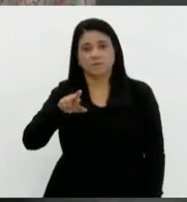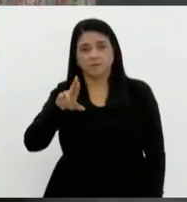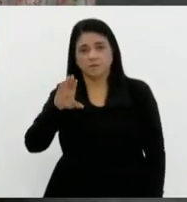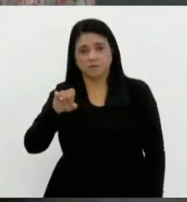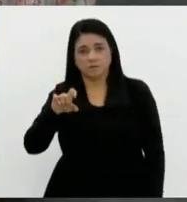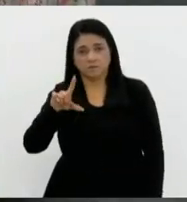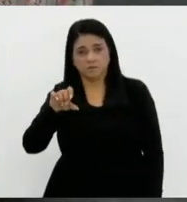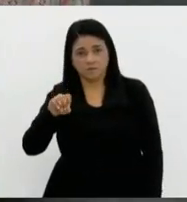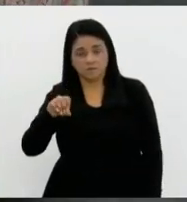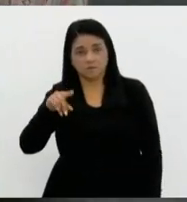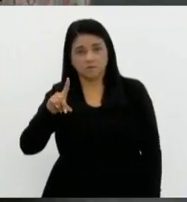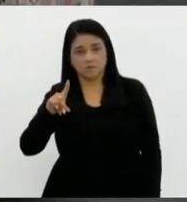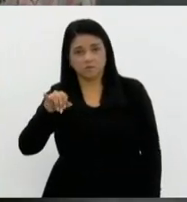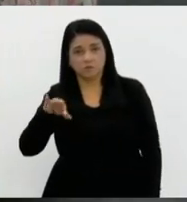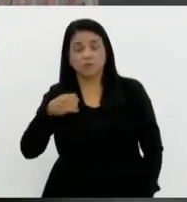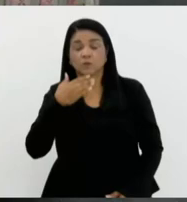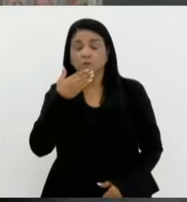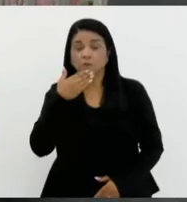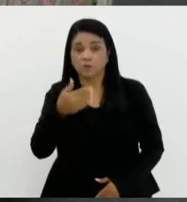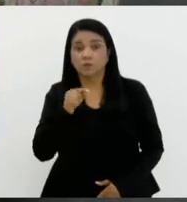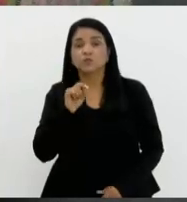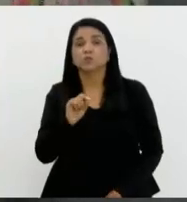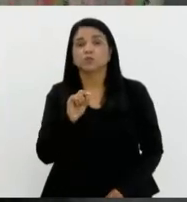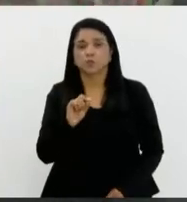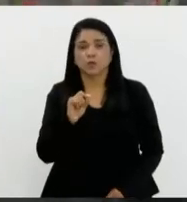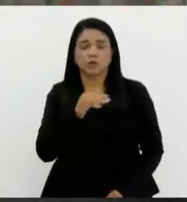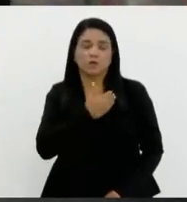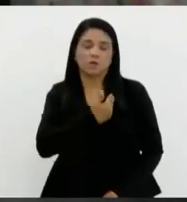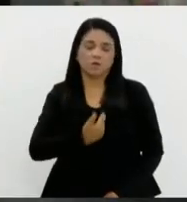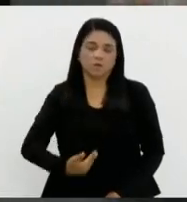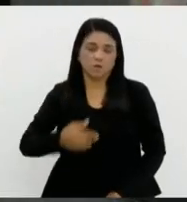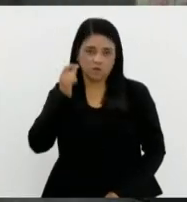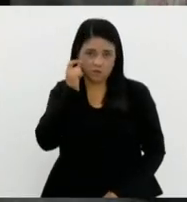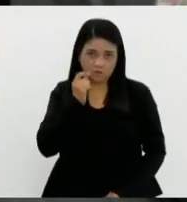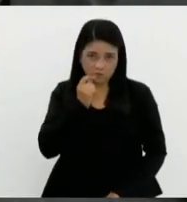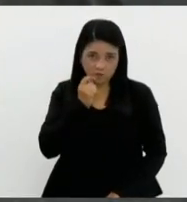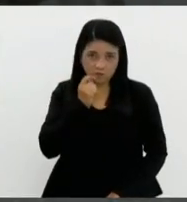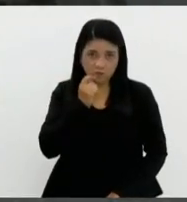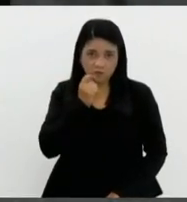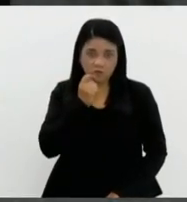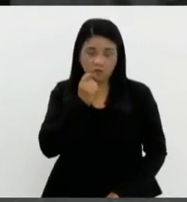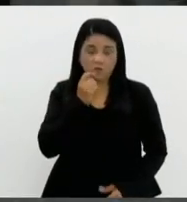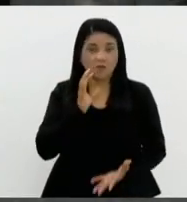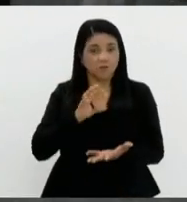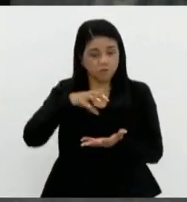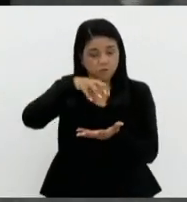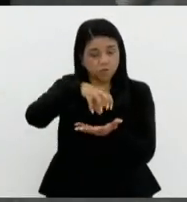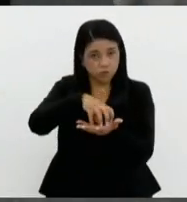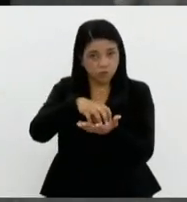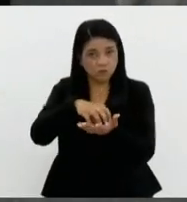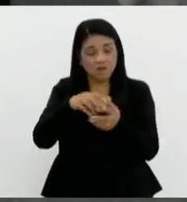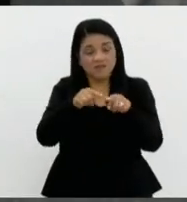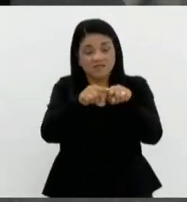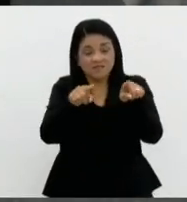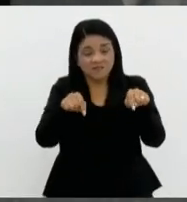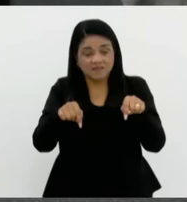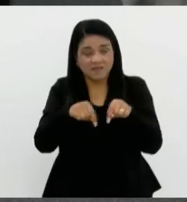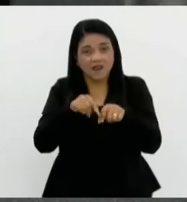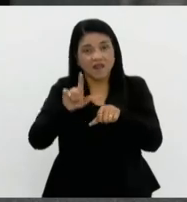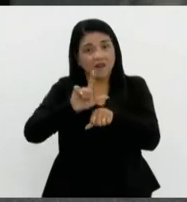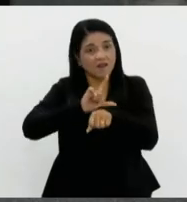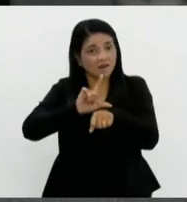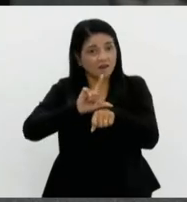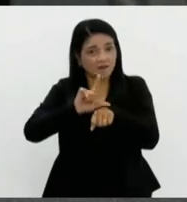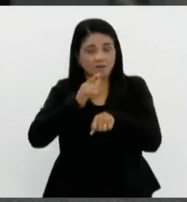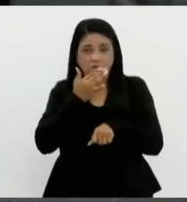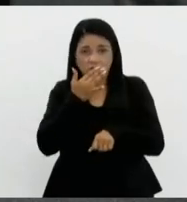tratava exatamente da solicitação ao governador a implantação de salas lilás nos batalhões da